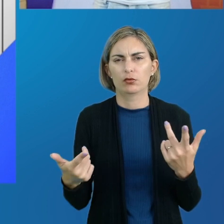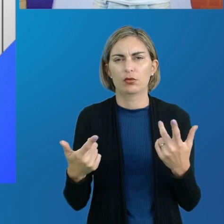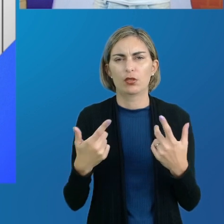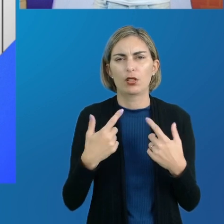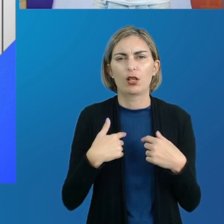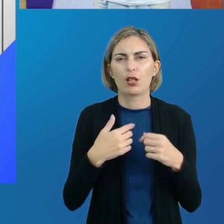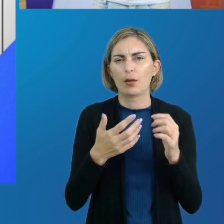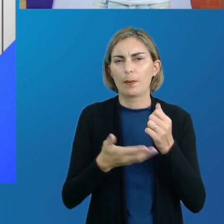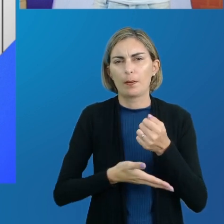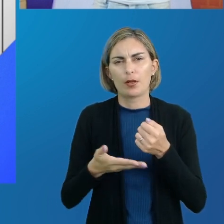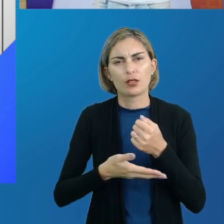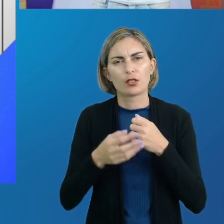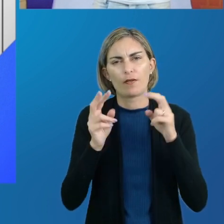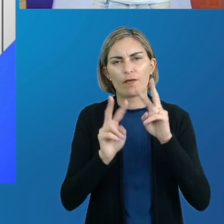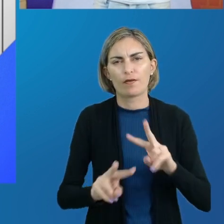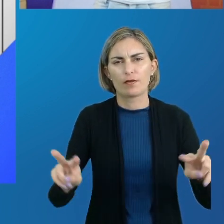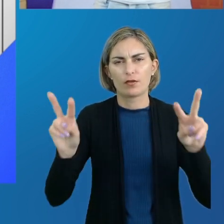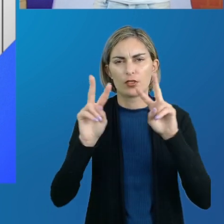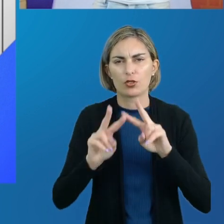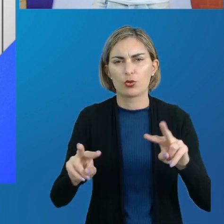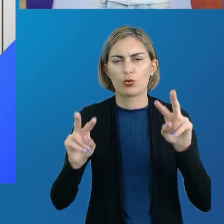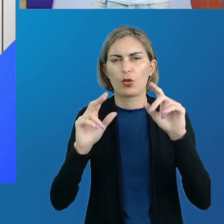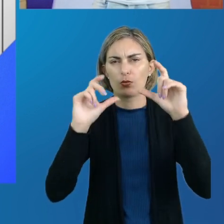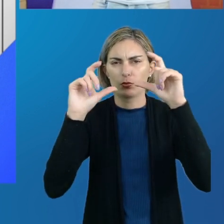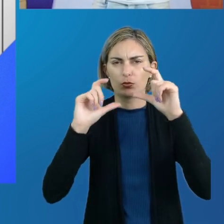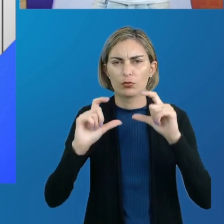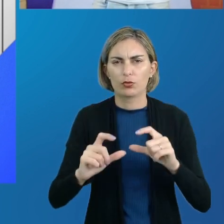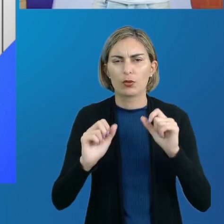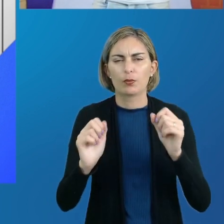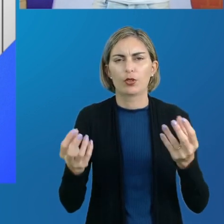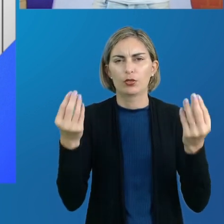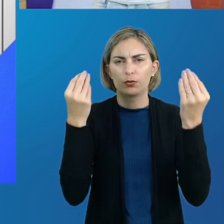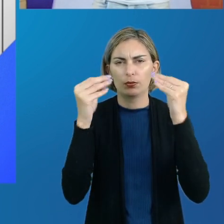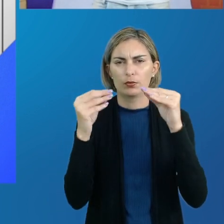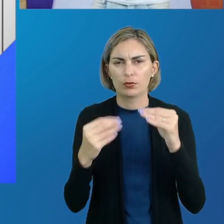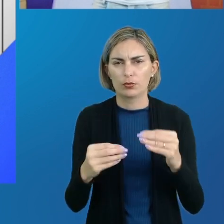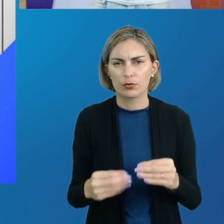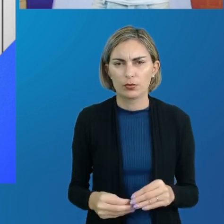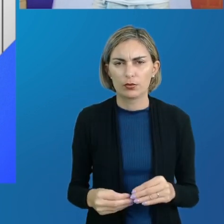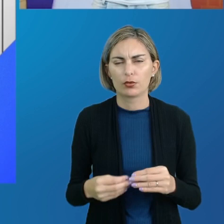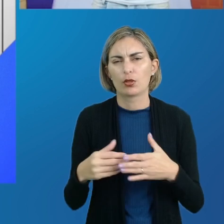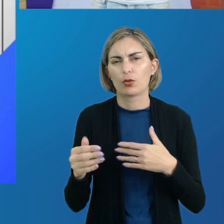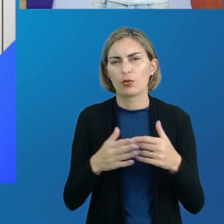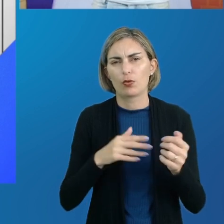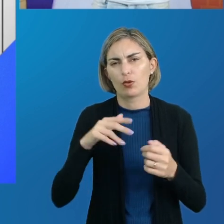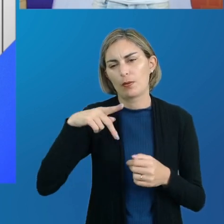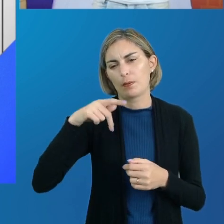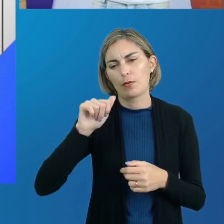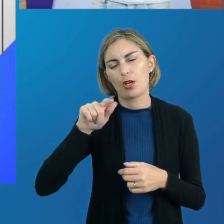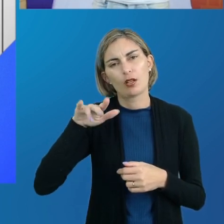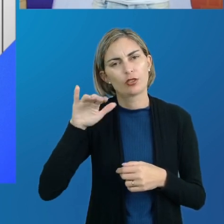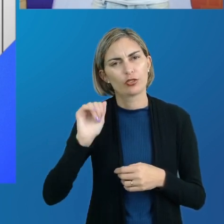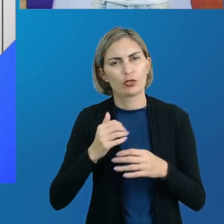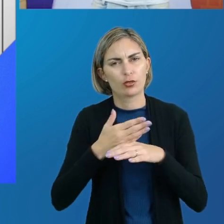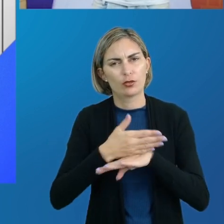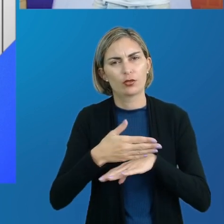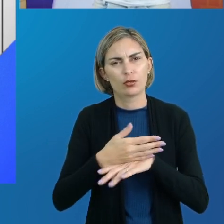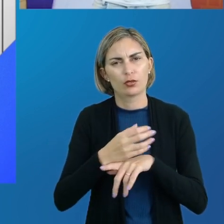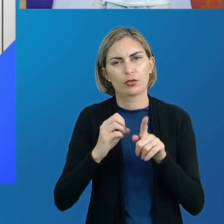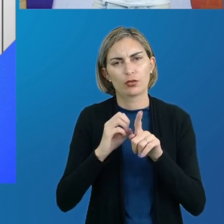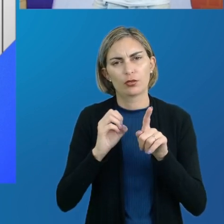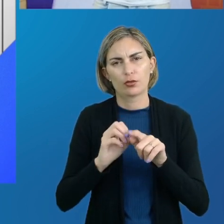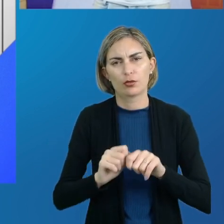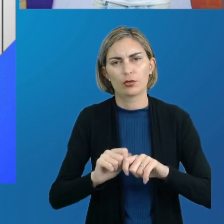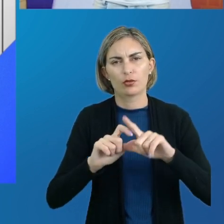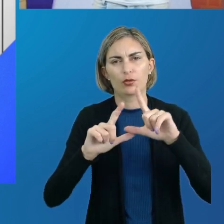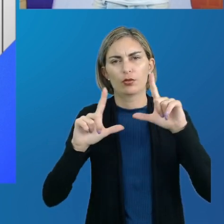se baseando em elementos visuais como os blocos, que você pode adicionar ou modificar em qualquer página que desejar. E esse adicionar ou modificar